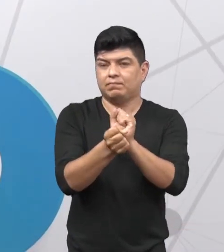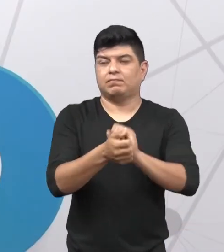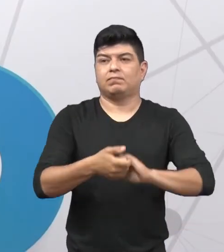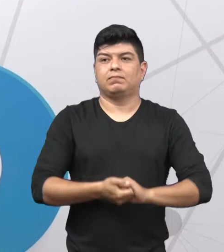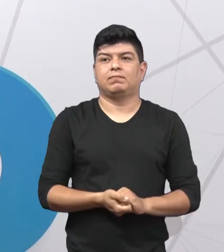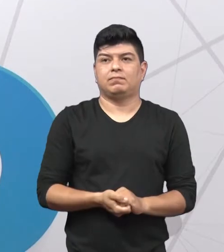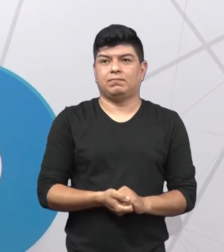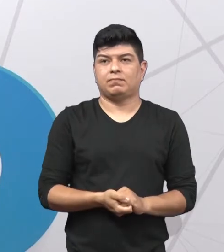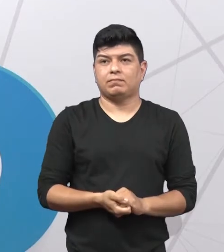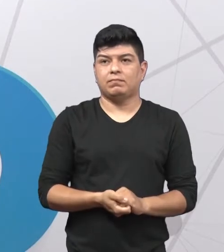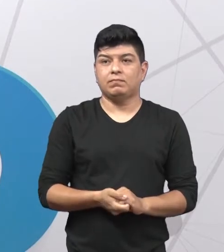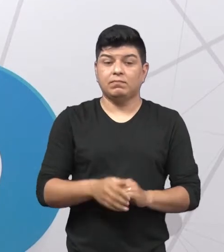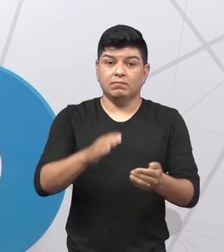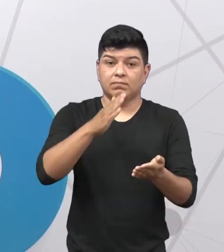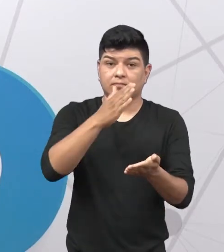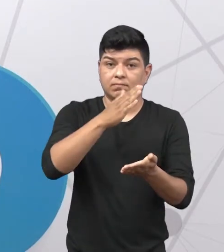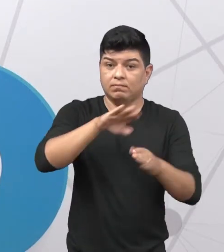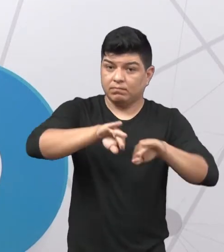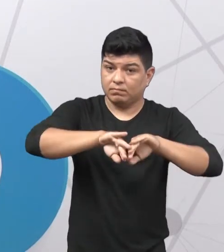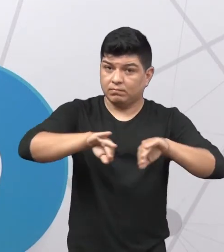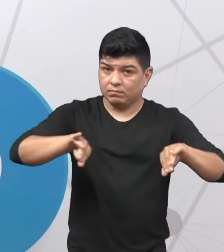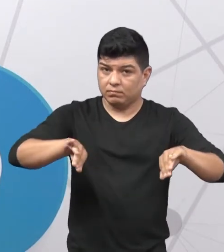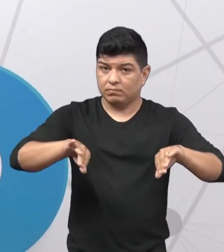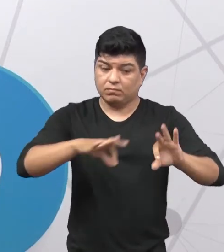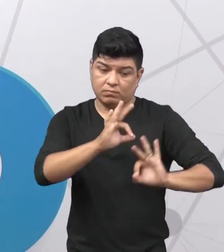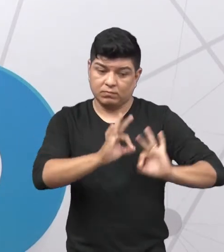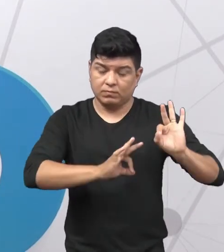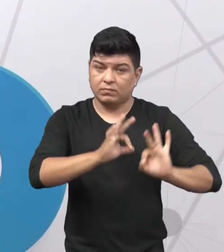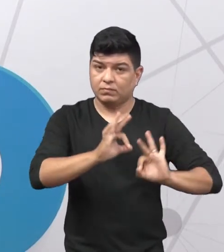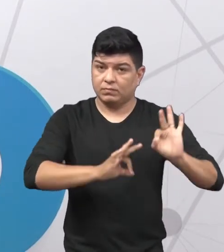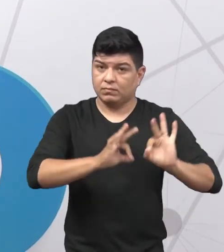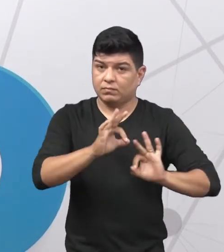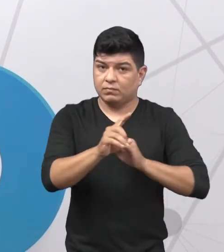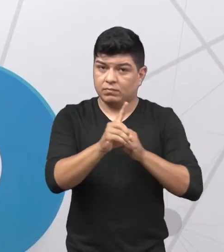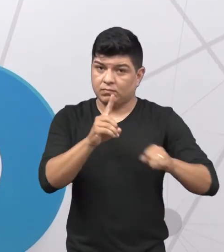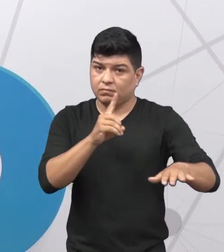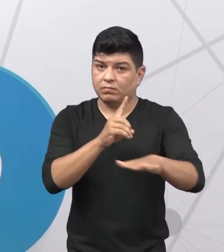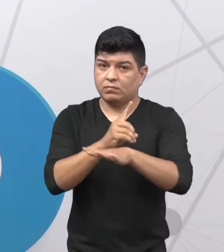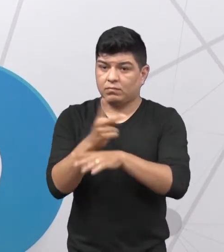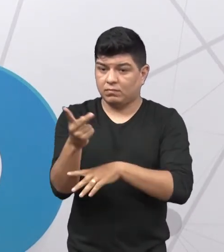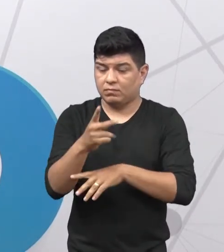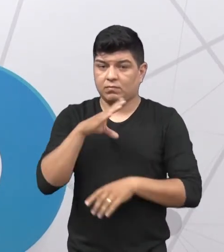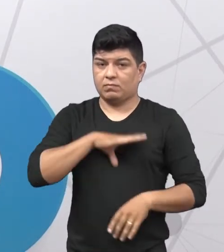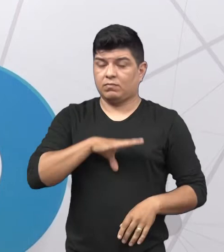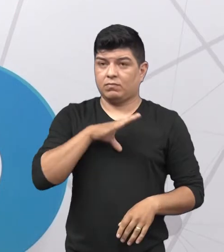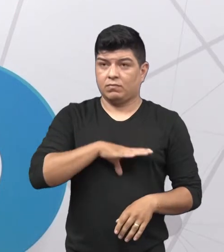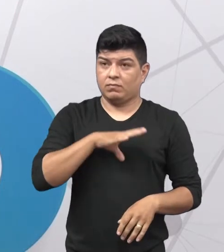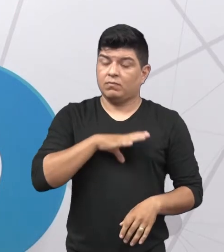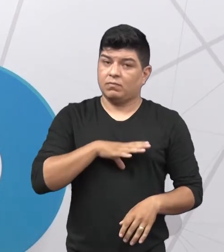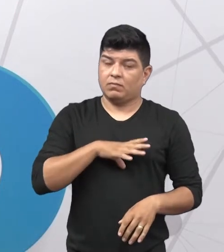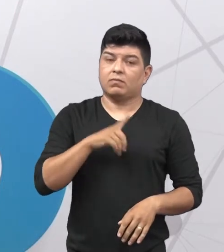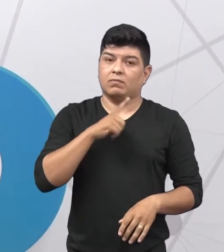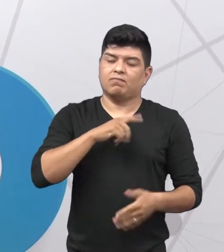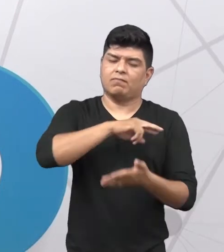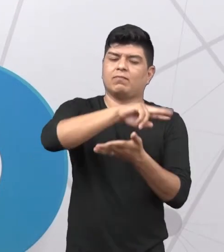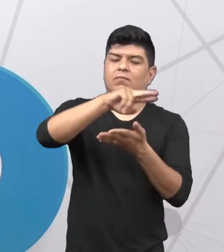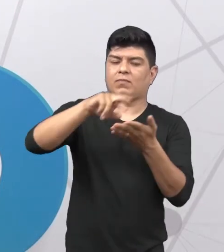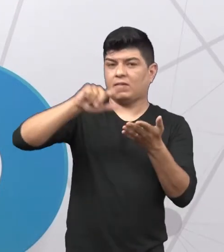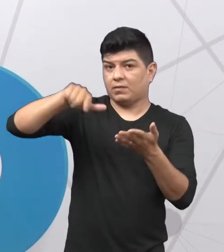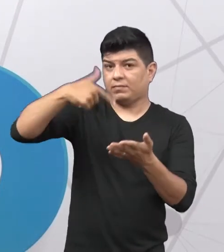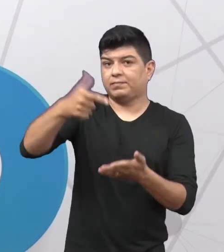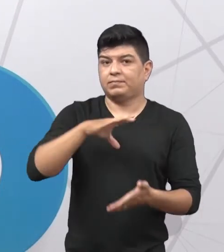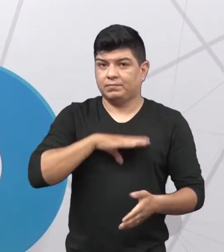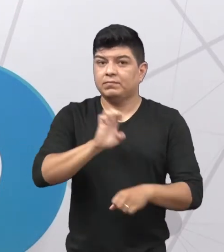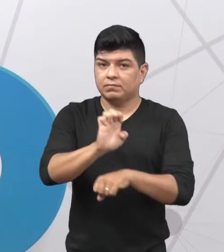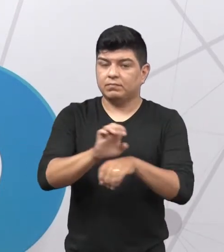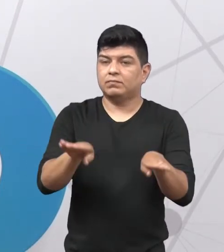Então, assim era dividida, assim era organizada socialmente essas duas cidades. Claro que existiram várias outras